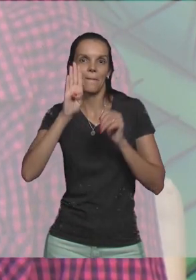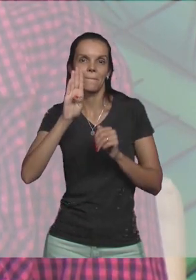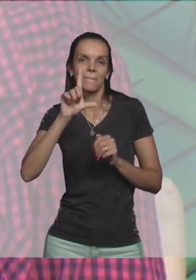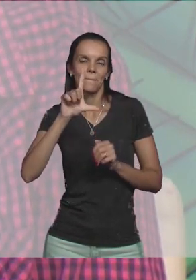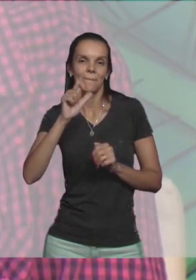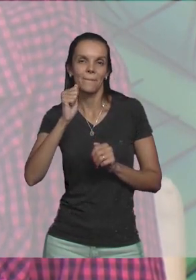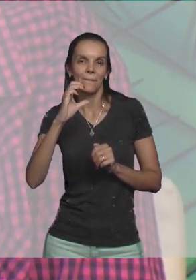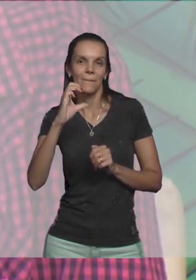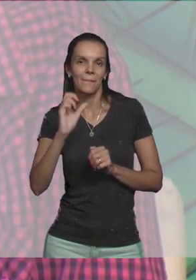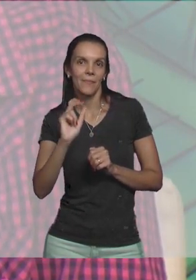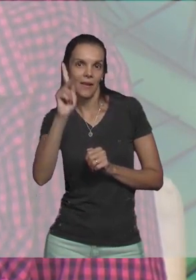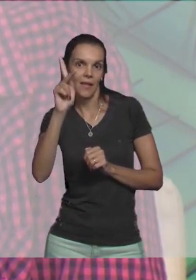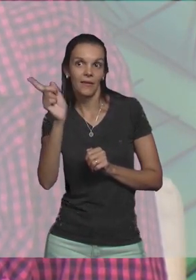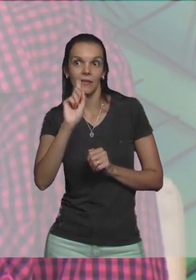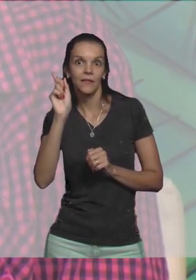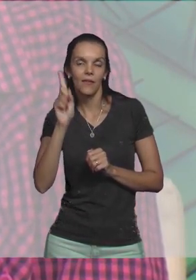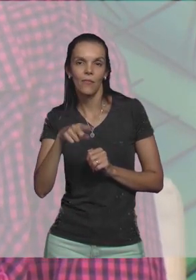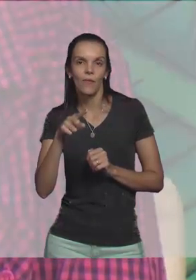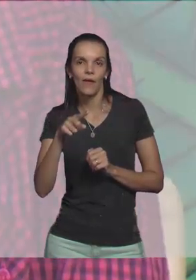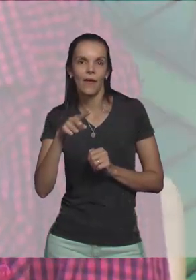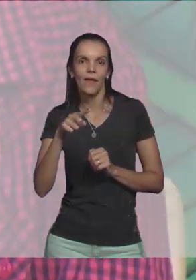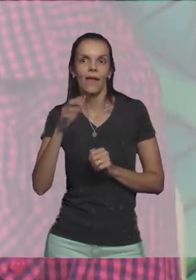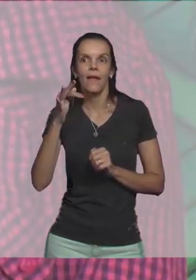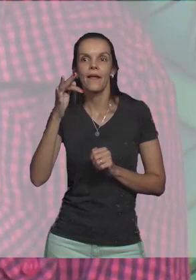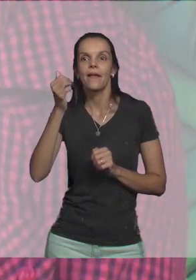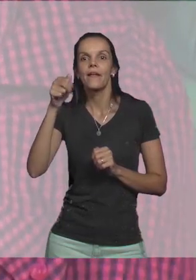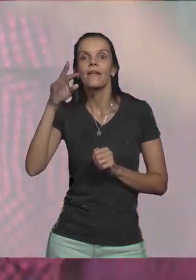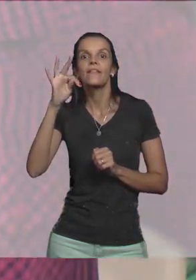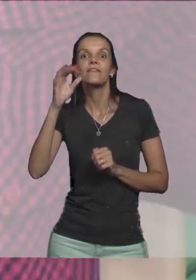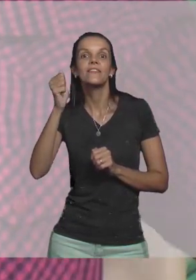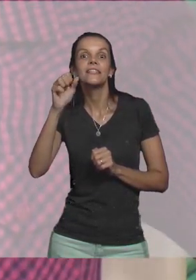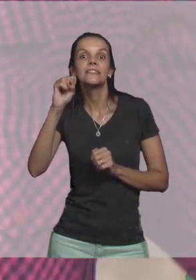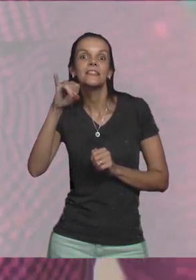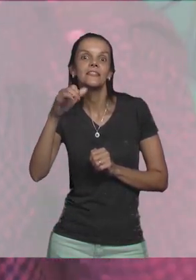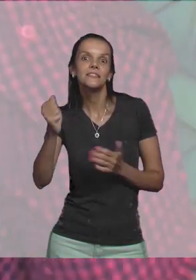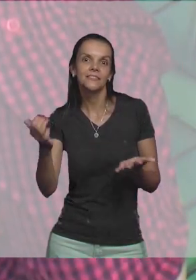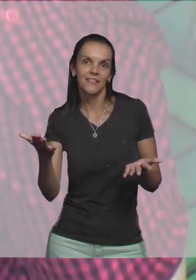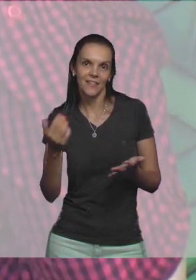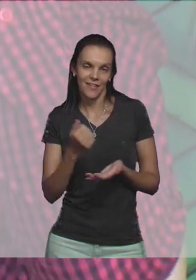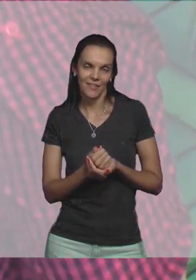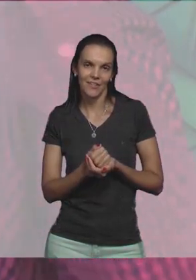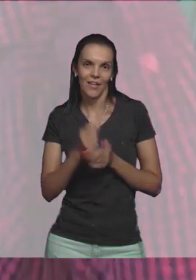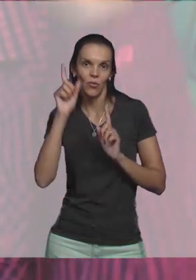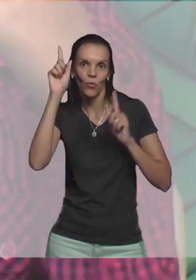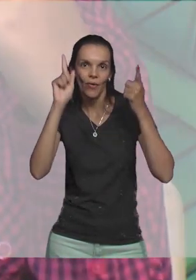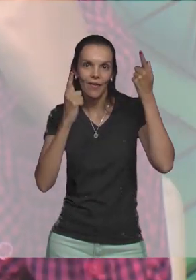fantasia, né? Aquela fantasia de carnaval do cabelo,